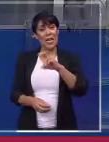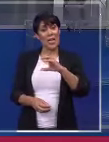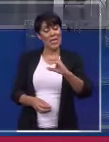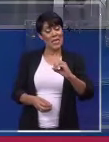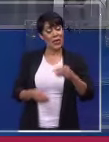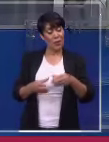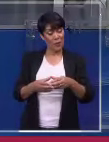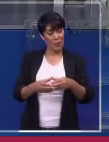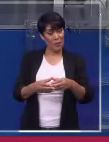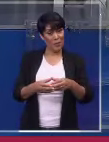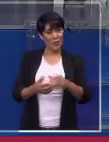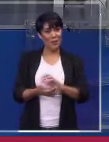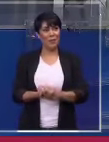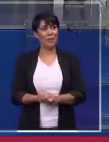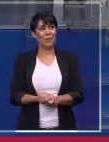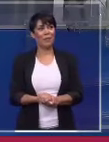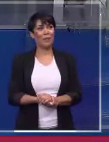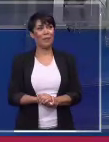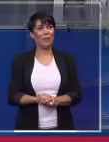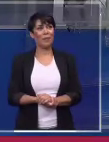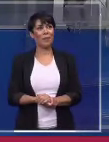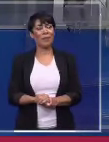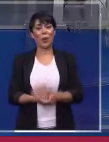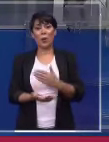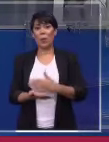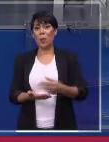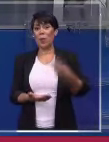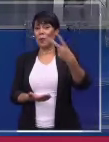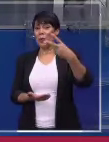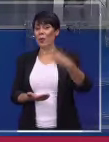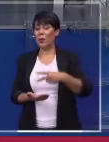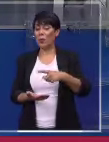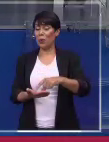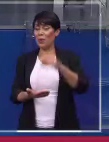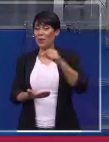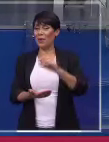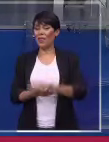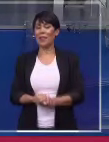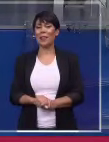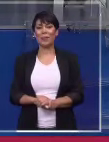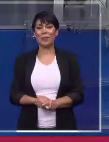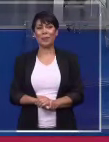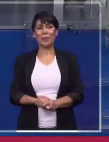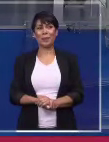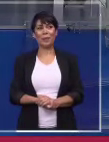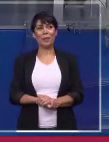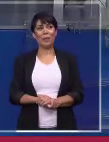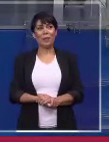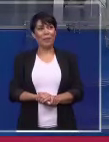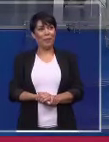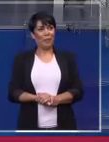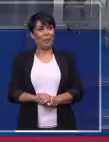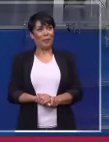numeradas de 0 a 50. Começou o segundo sorteio da Dupla Sena. Bola preta,